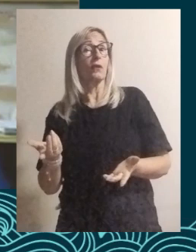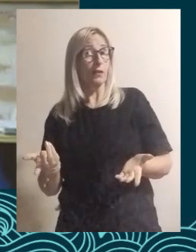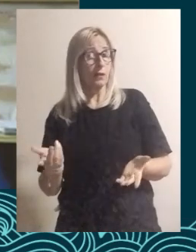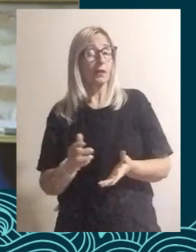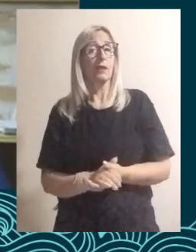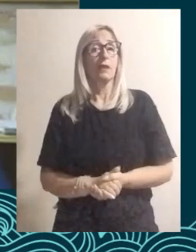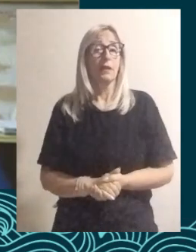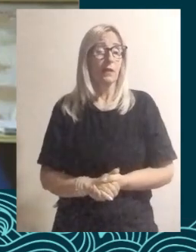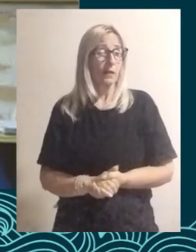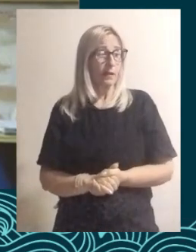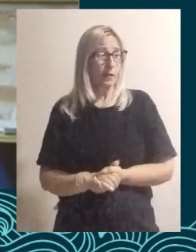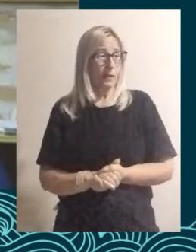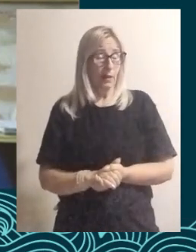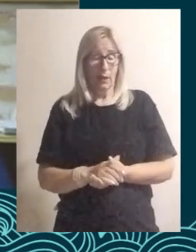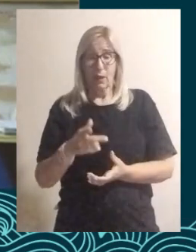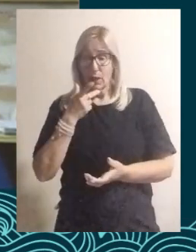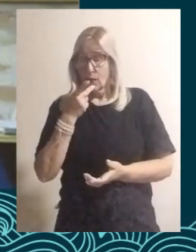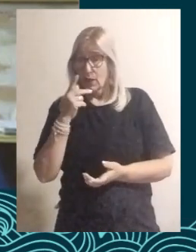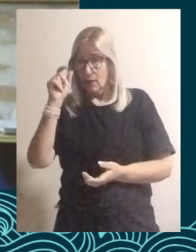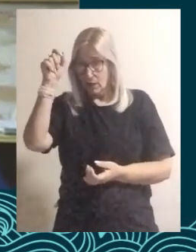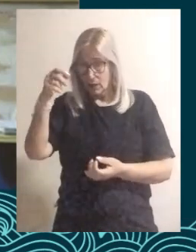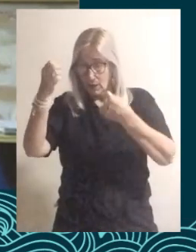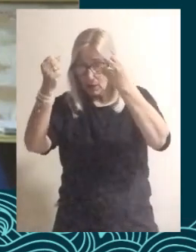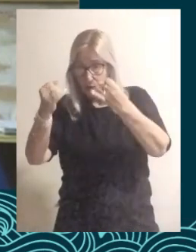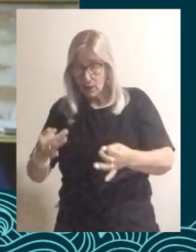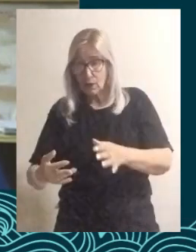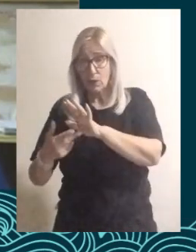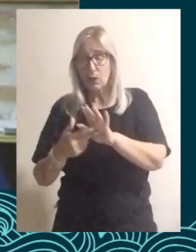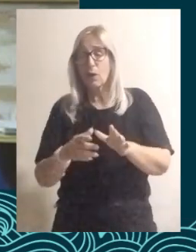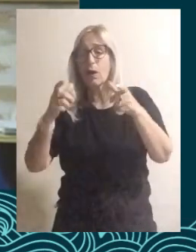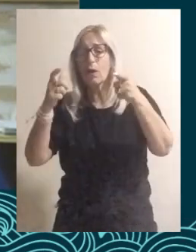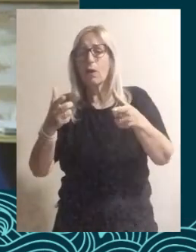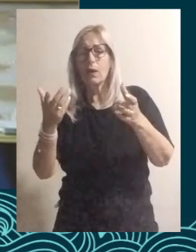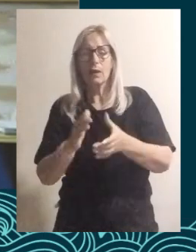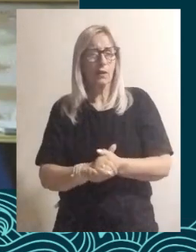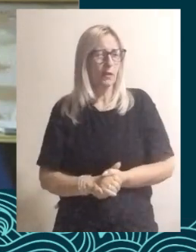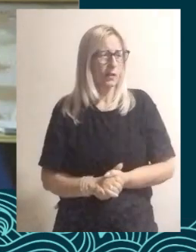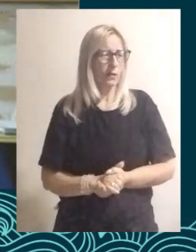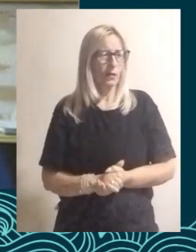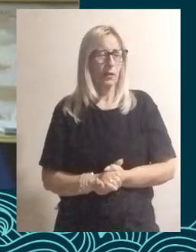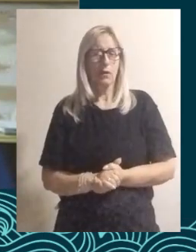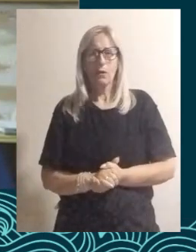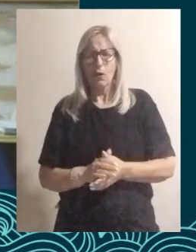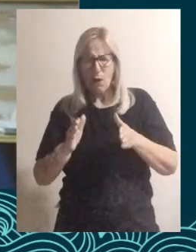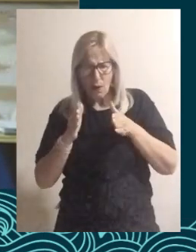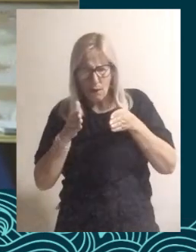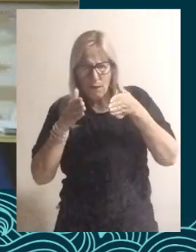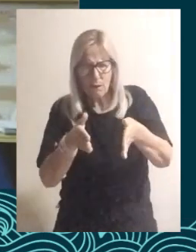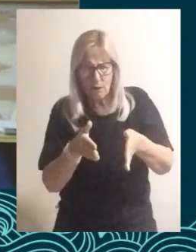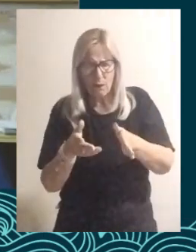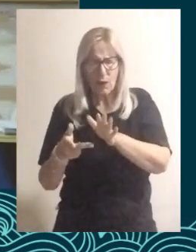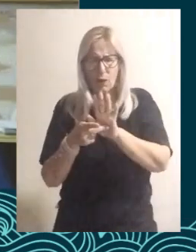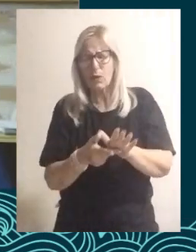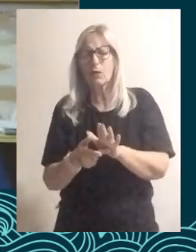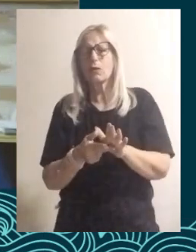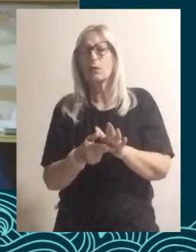de decisão, né? E aí tem algo interessante que você colocou agora há pouco, que